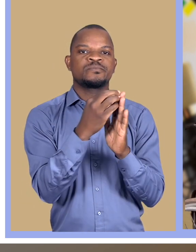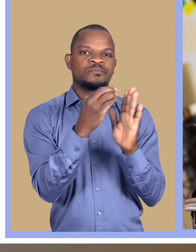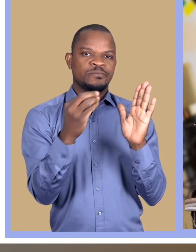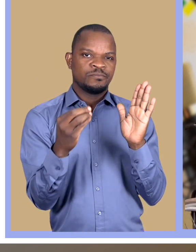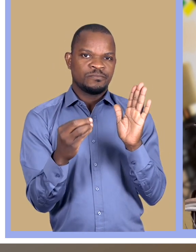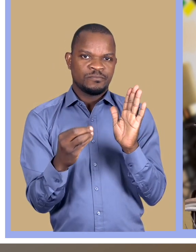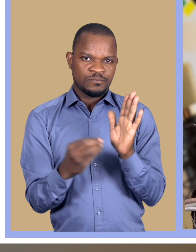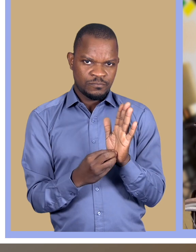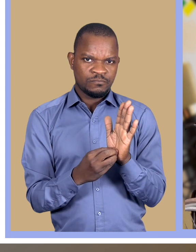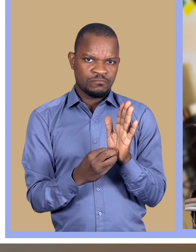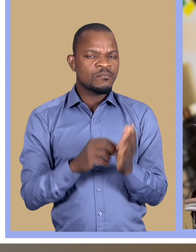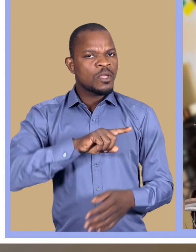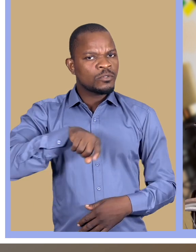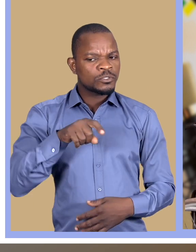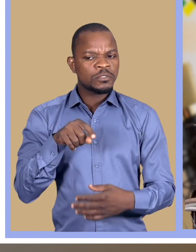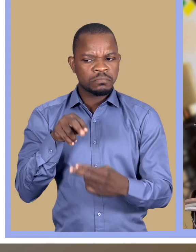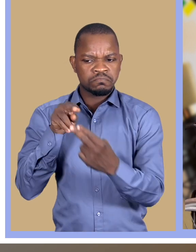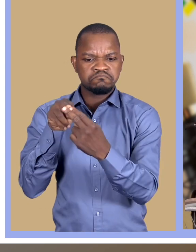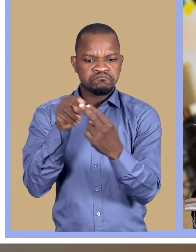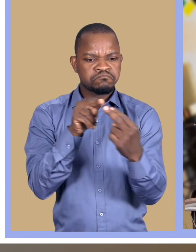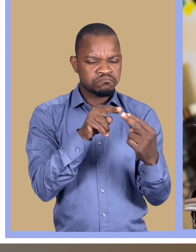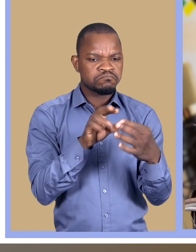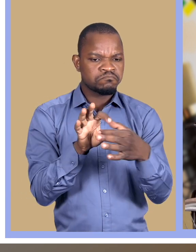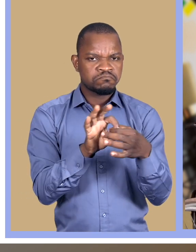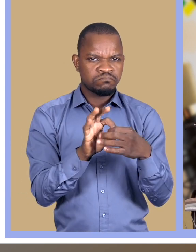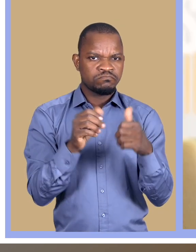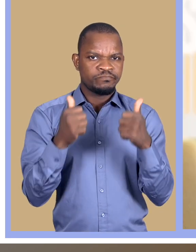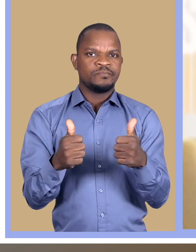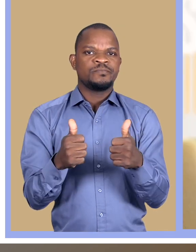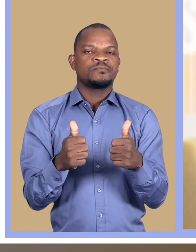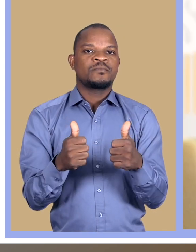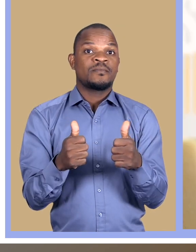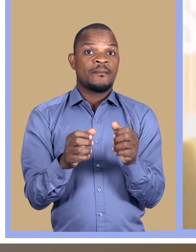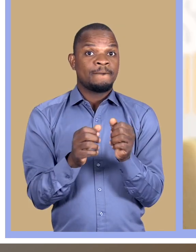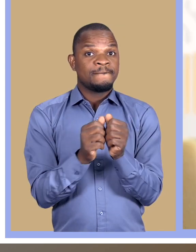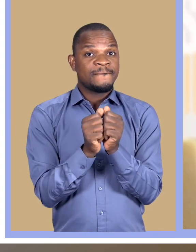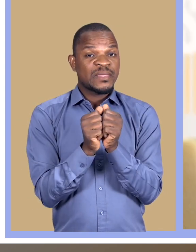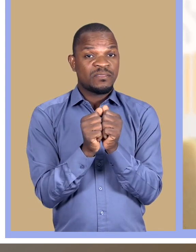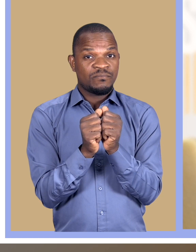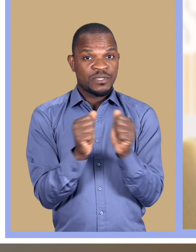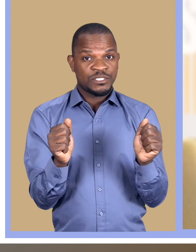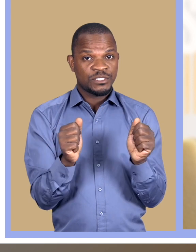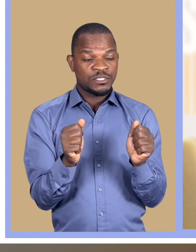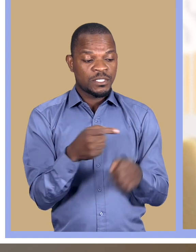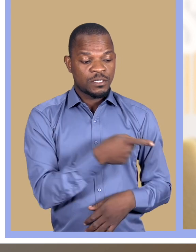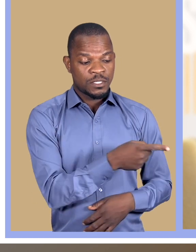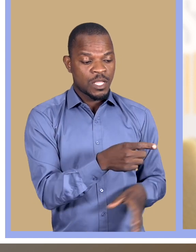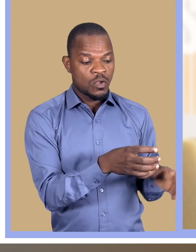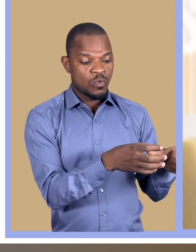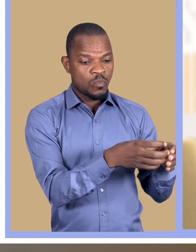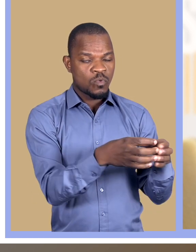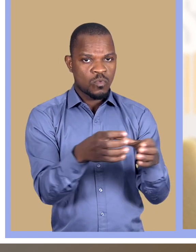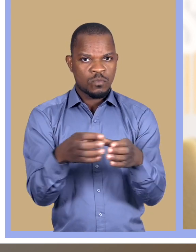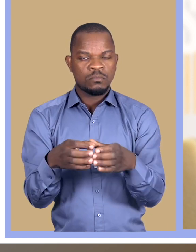em contacto e a coordenar, graças a Deus, mas claro que todos esses movimentos têm a mesma